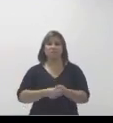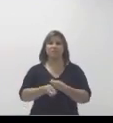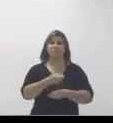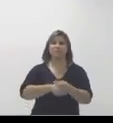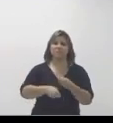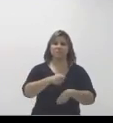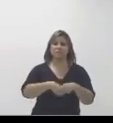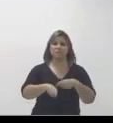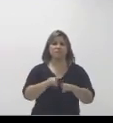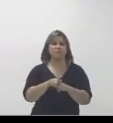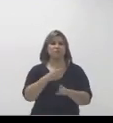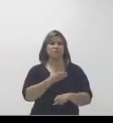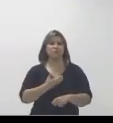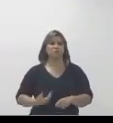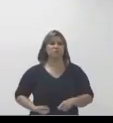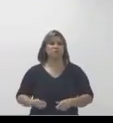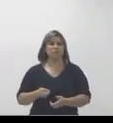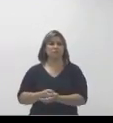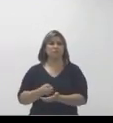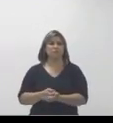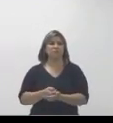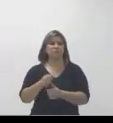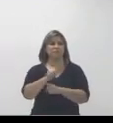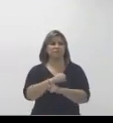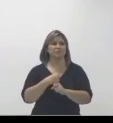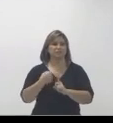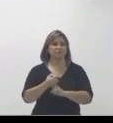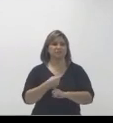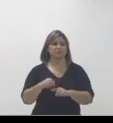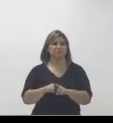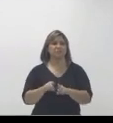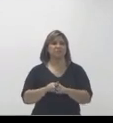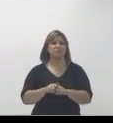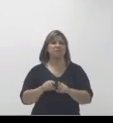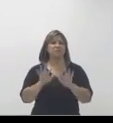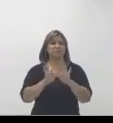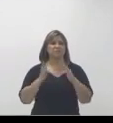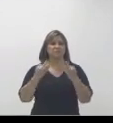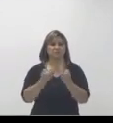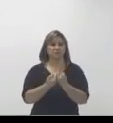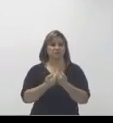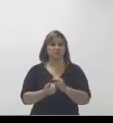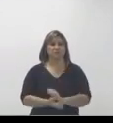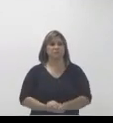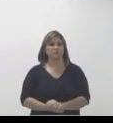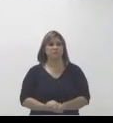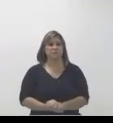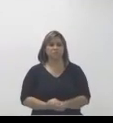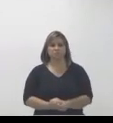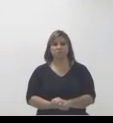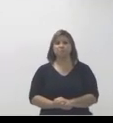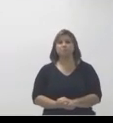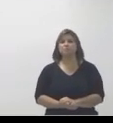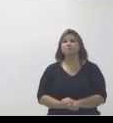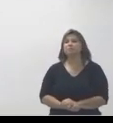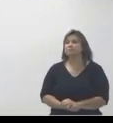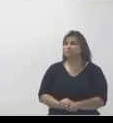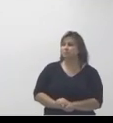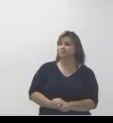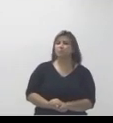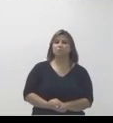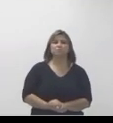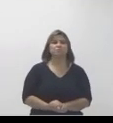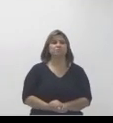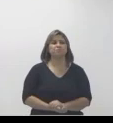público e um compromisso do estado da sociedade e da família não eu só queria adicionar a a